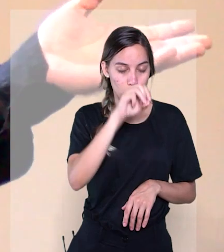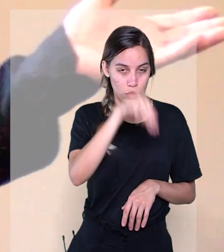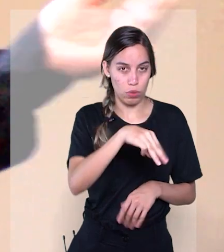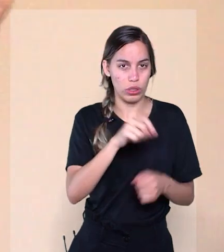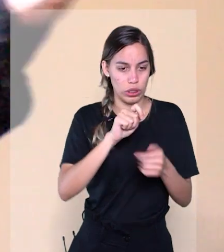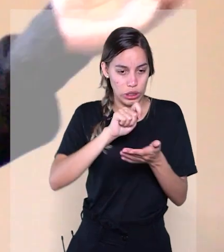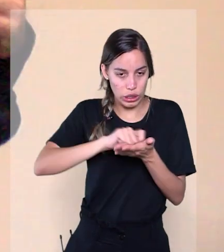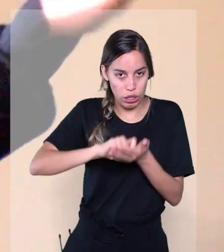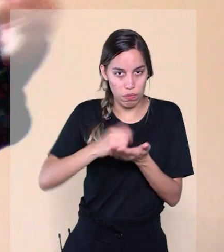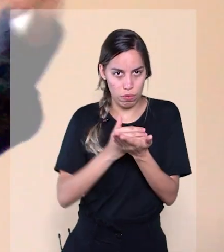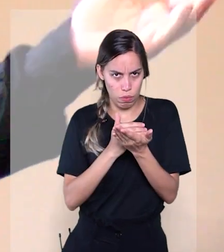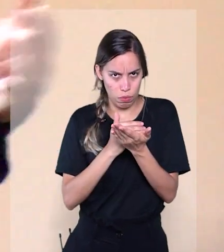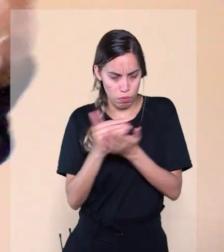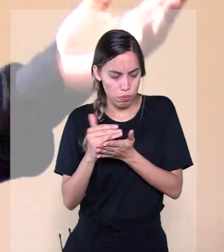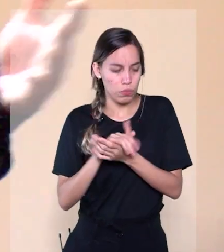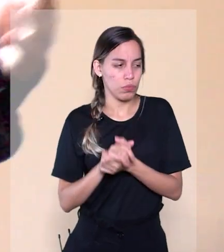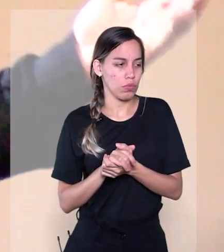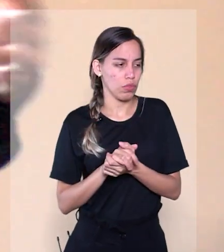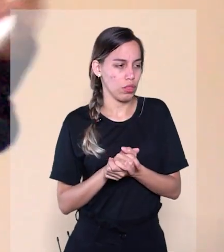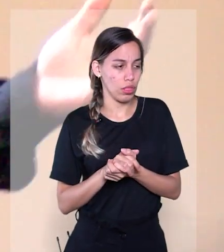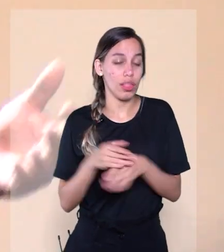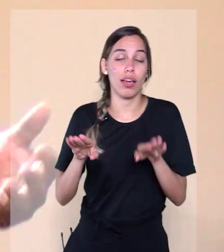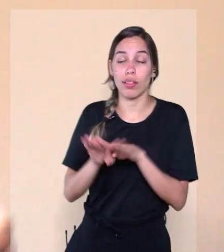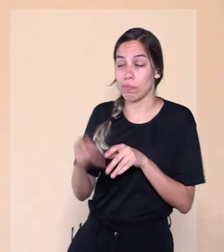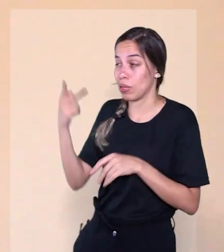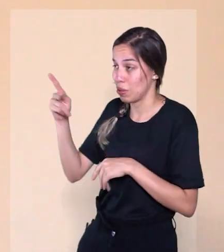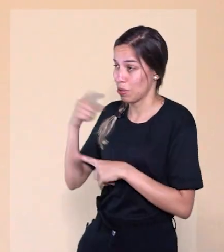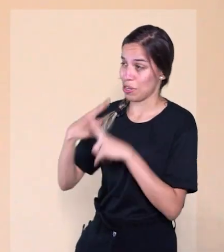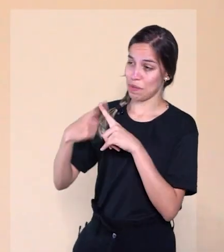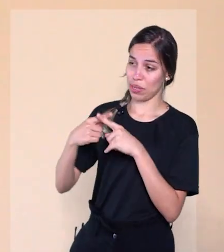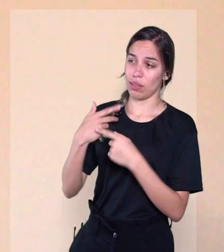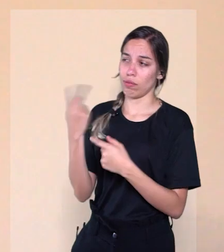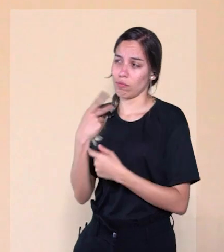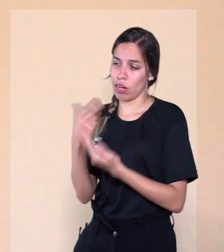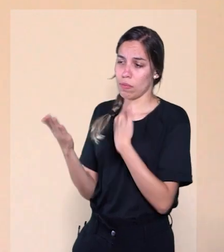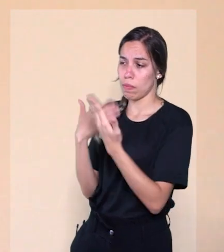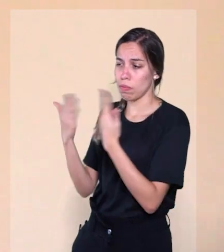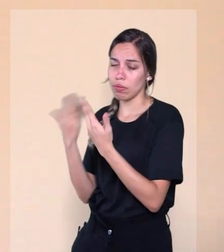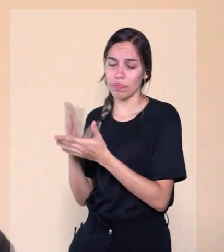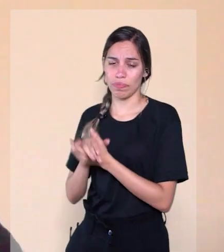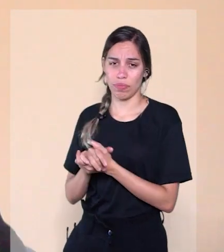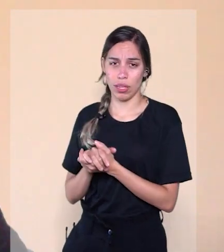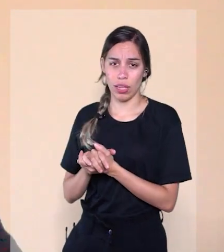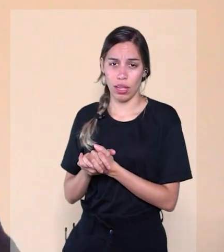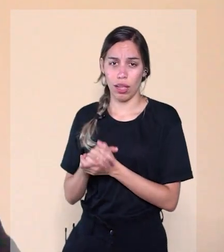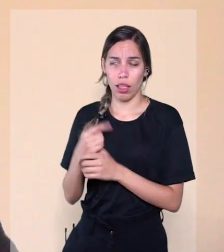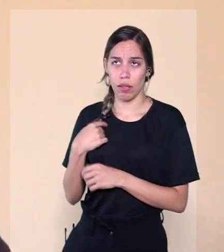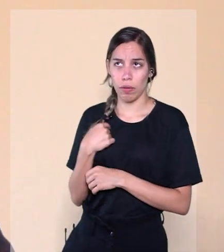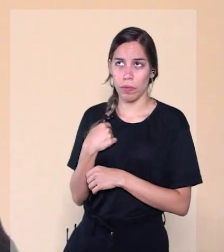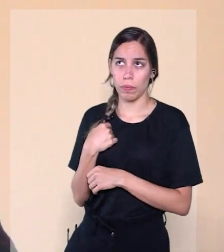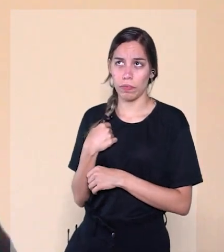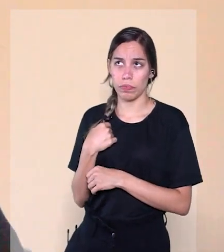né? Porque a gente bateu essa bola quase diariamente, né? E a maneira que eu